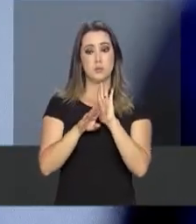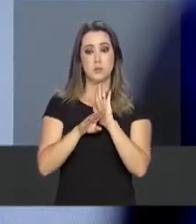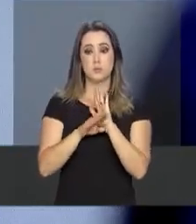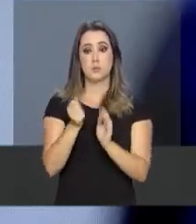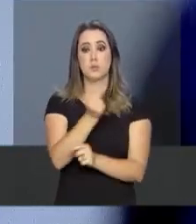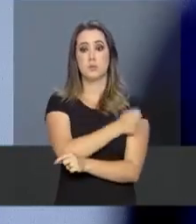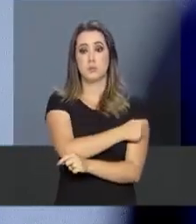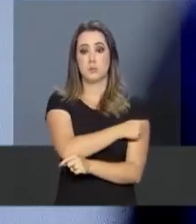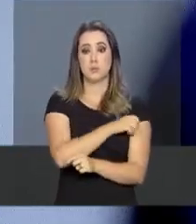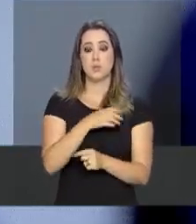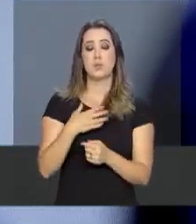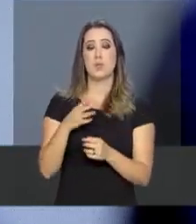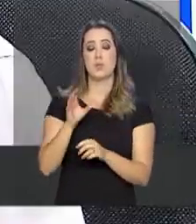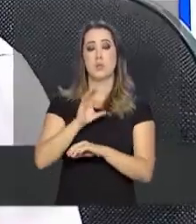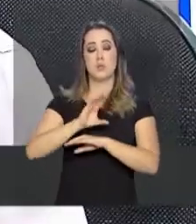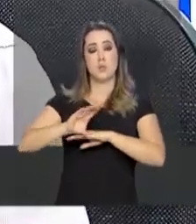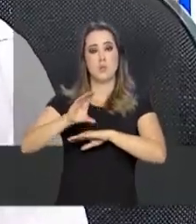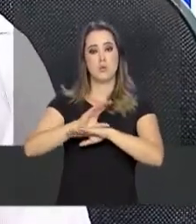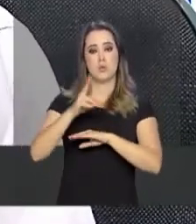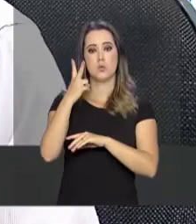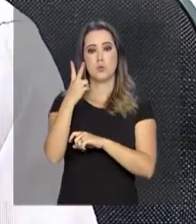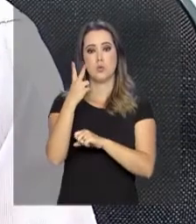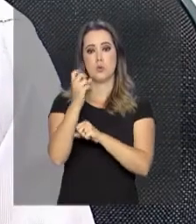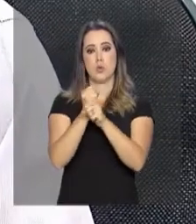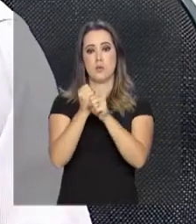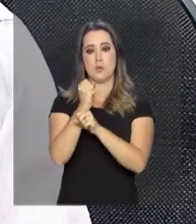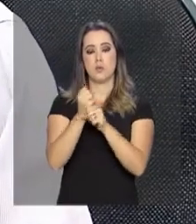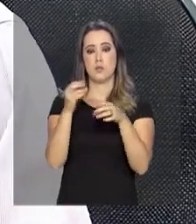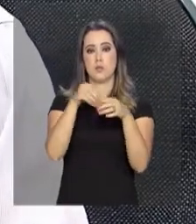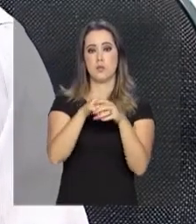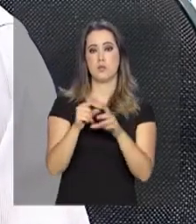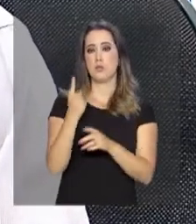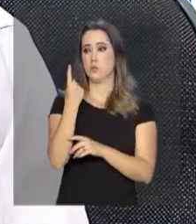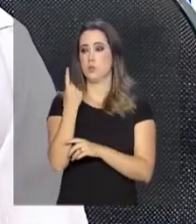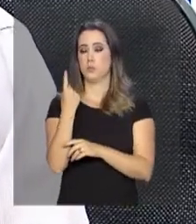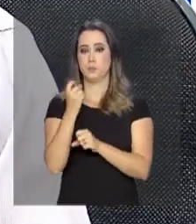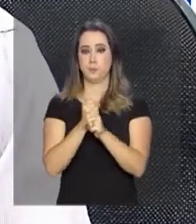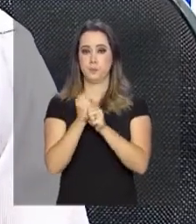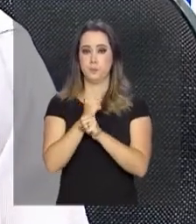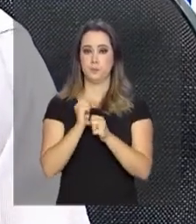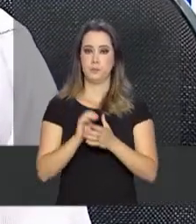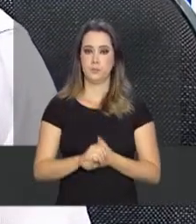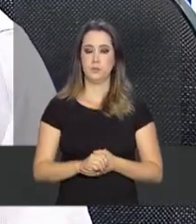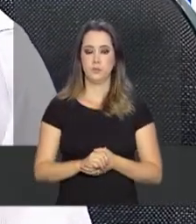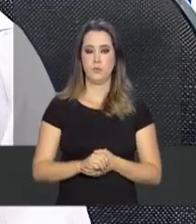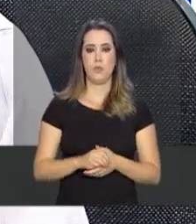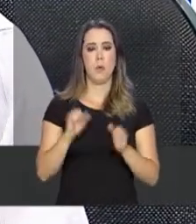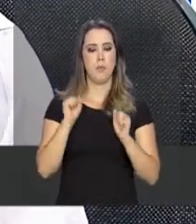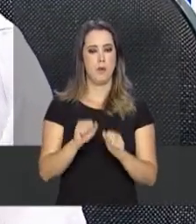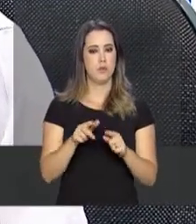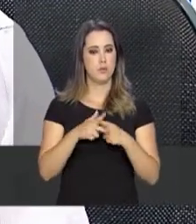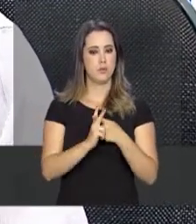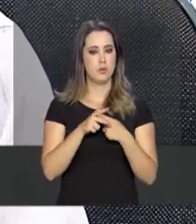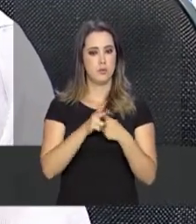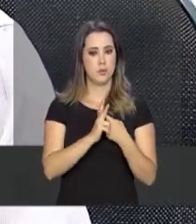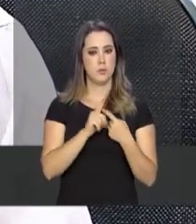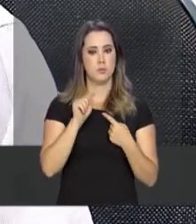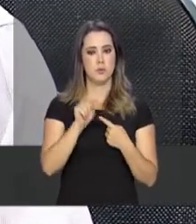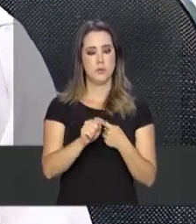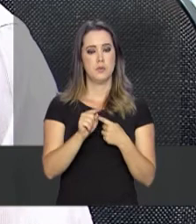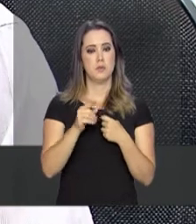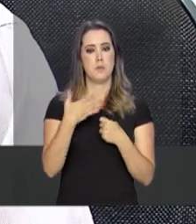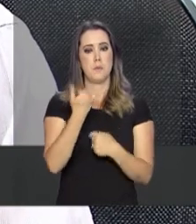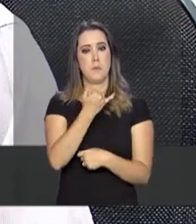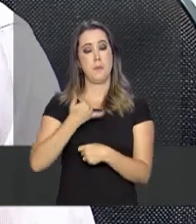estudantes cursam 2 anos em um. O programa funciona com o aspecto de que possa corrigir a